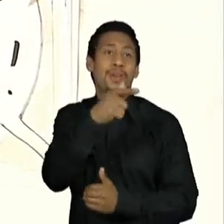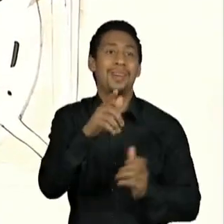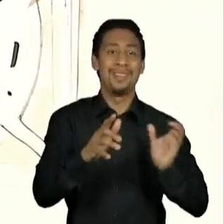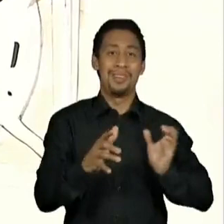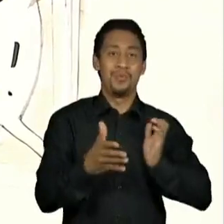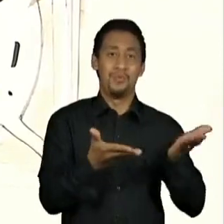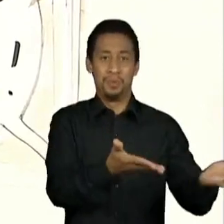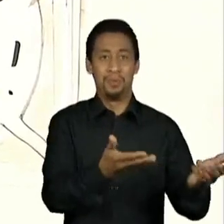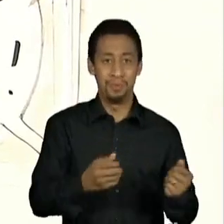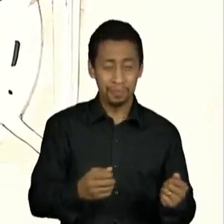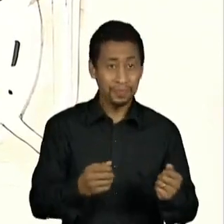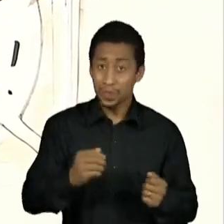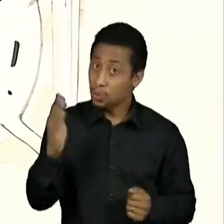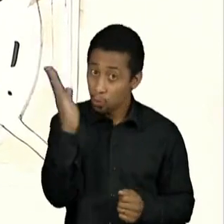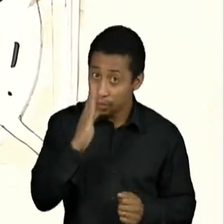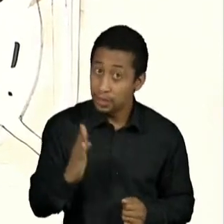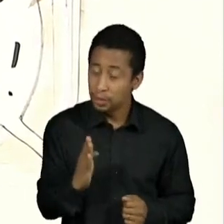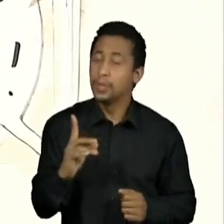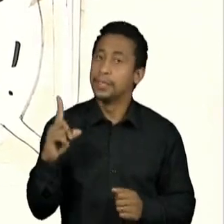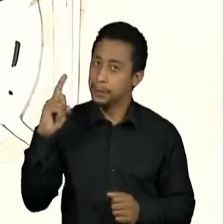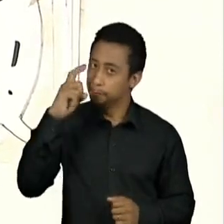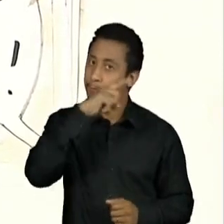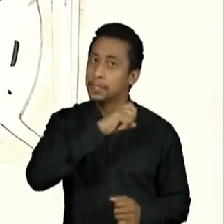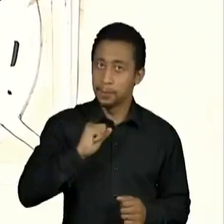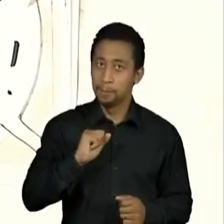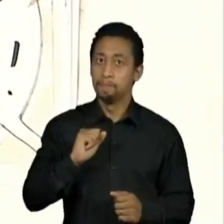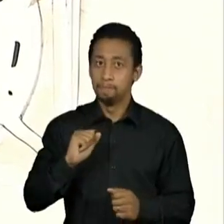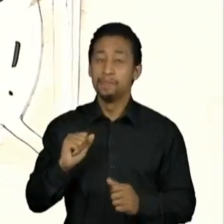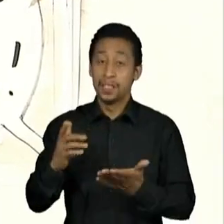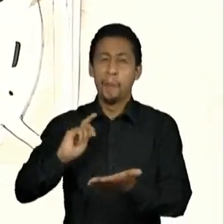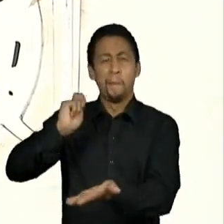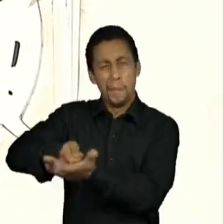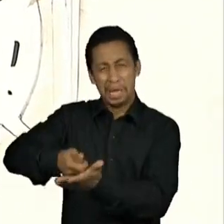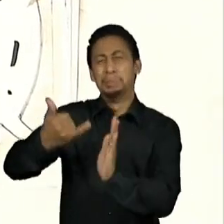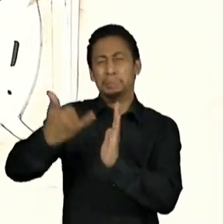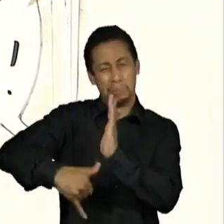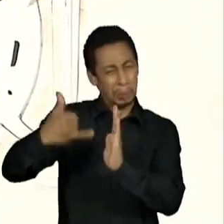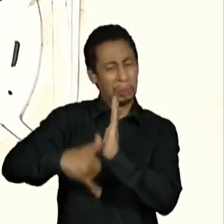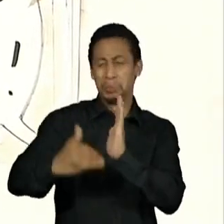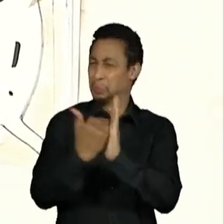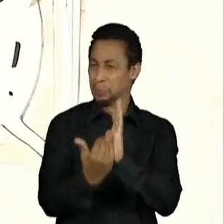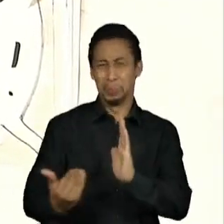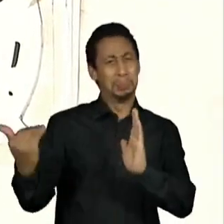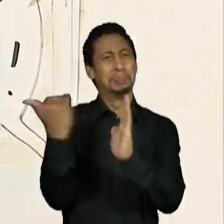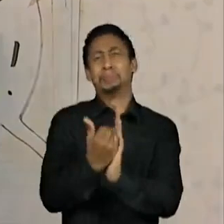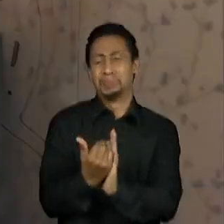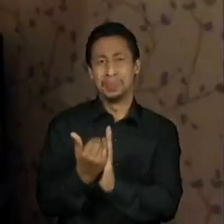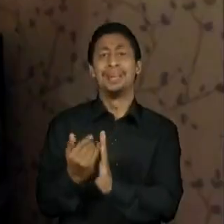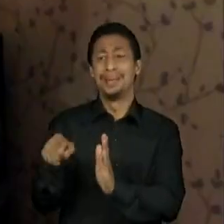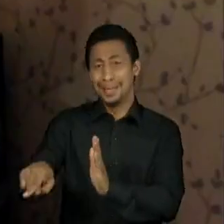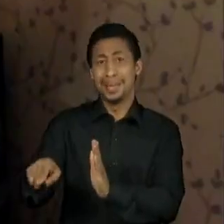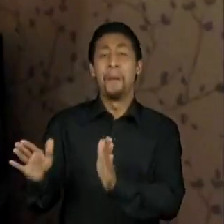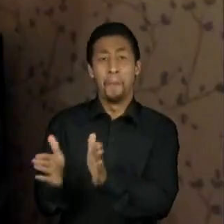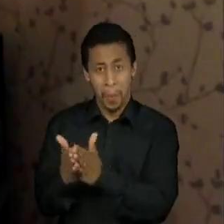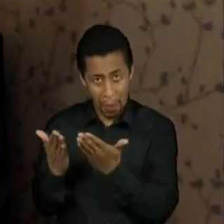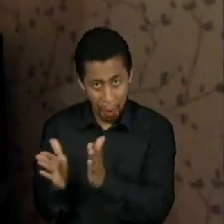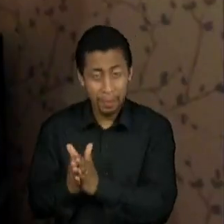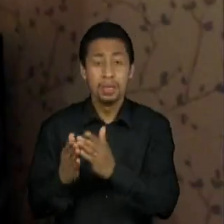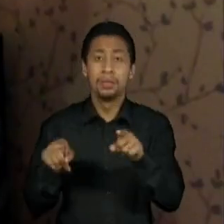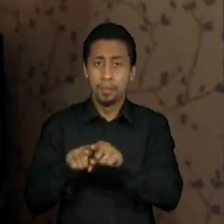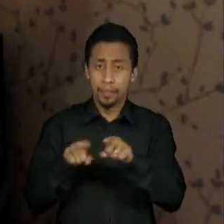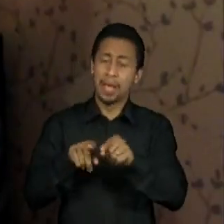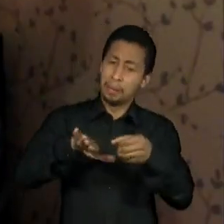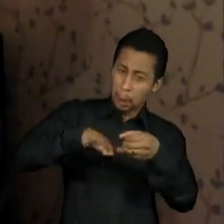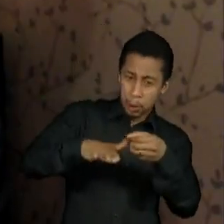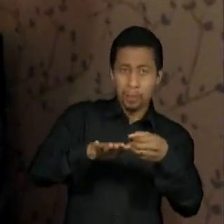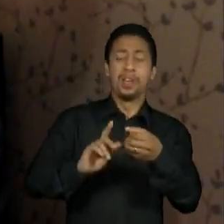é absolutamente verdade que se paga muito imposto para os pobres, para a classe média e para o setor produtivo. E